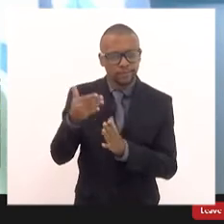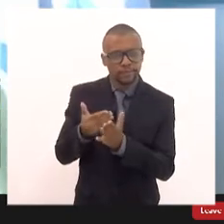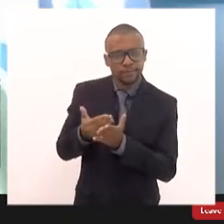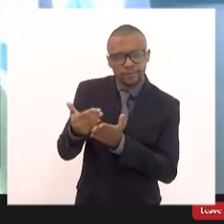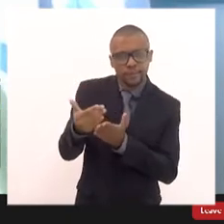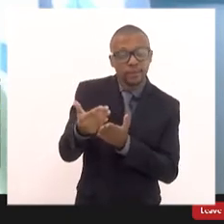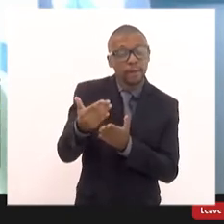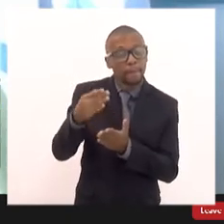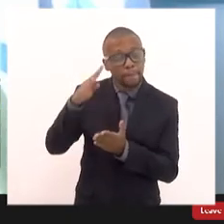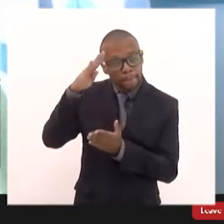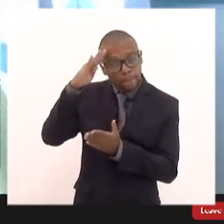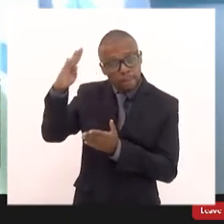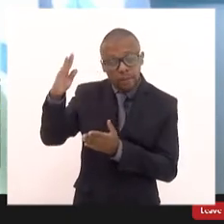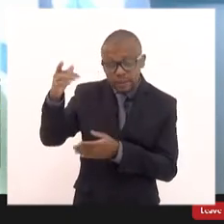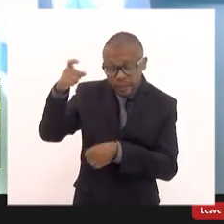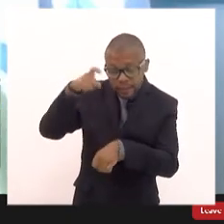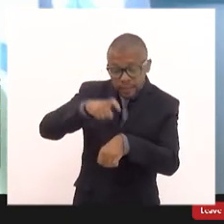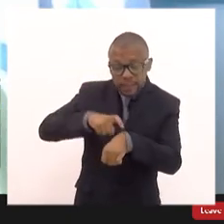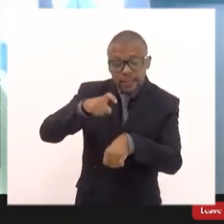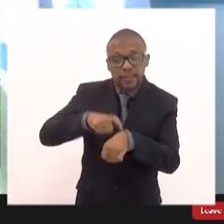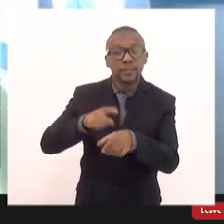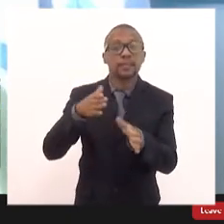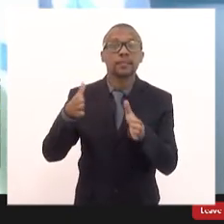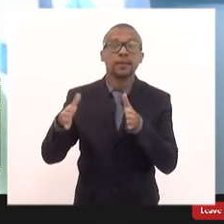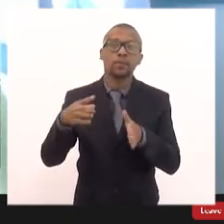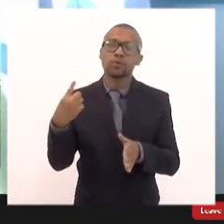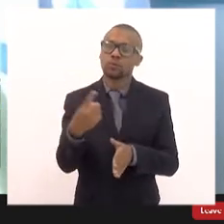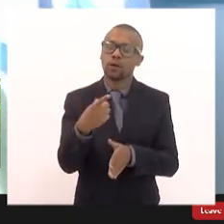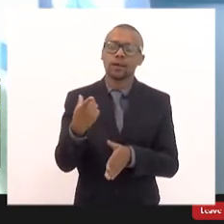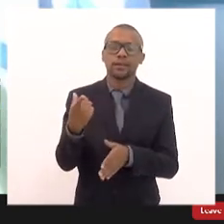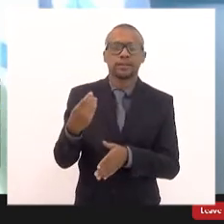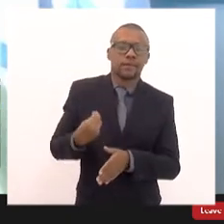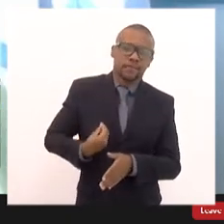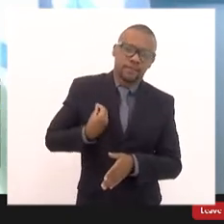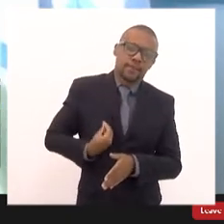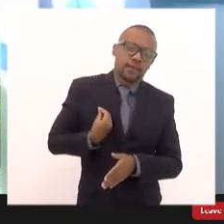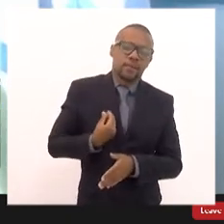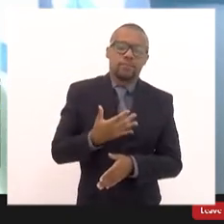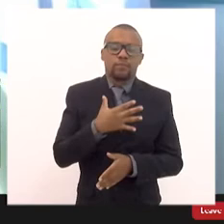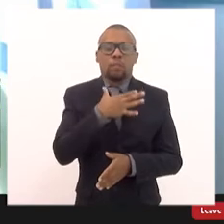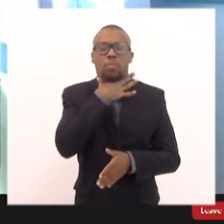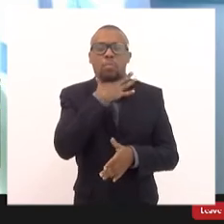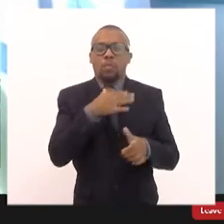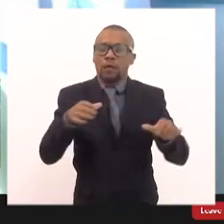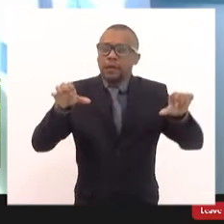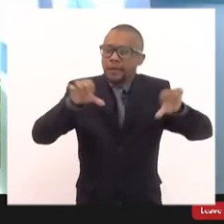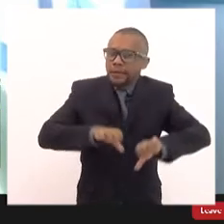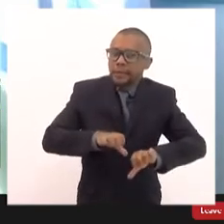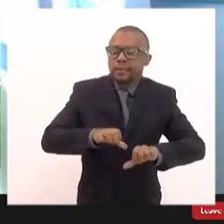mais nos tempos que nós vivemos de crise, de desemprego,